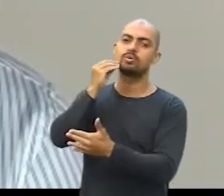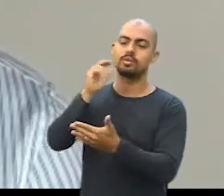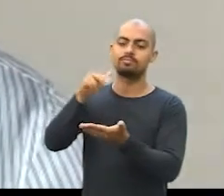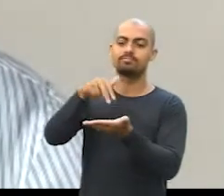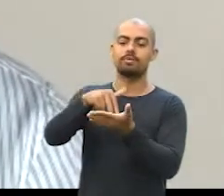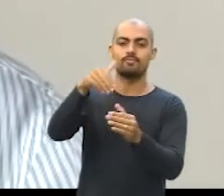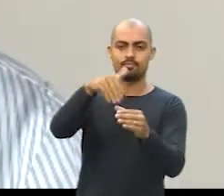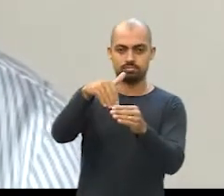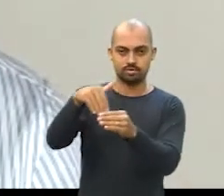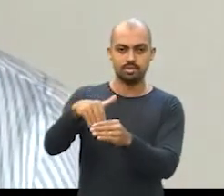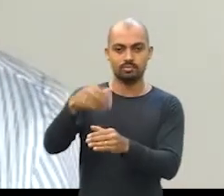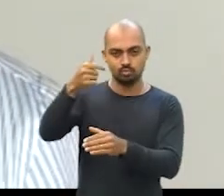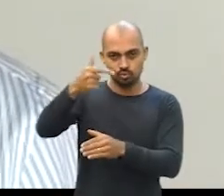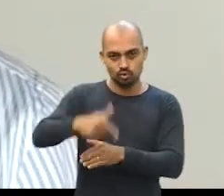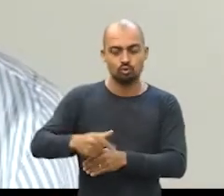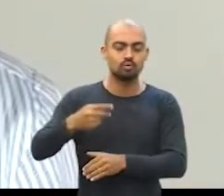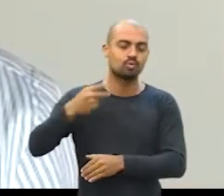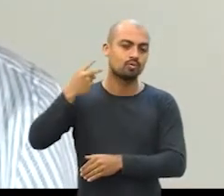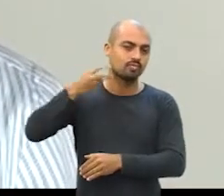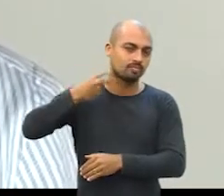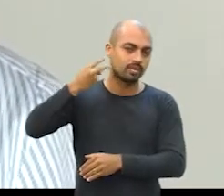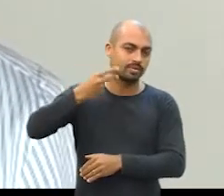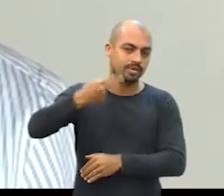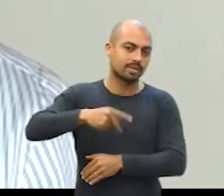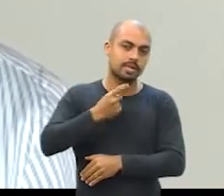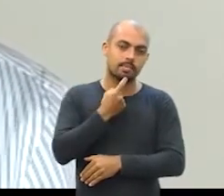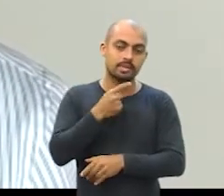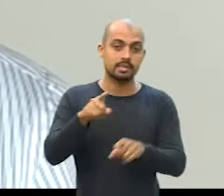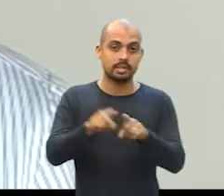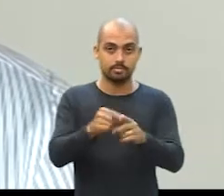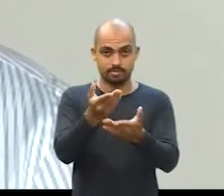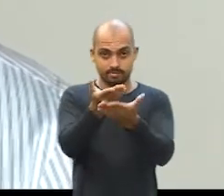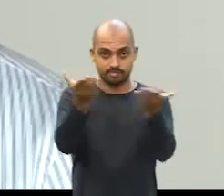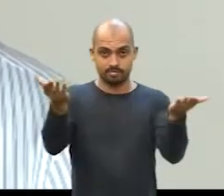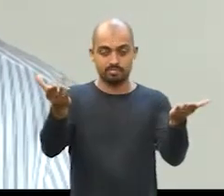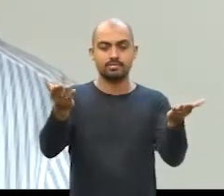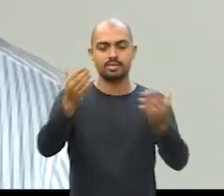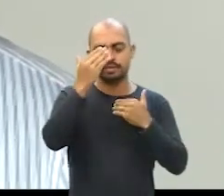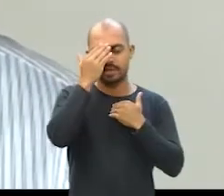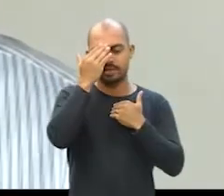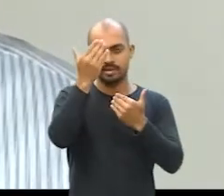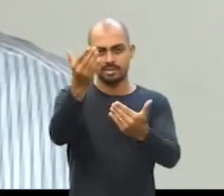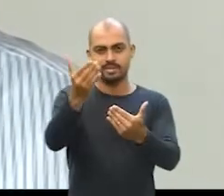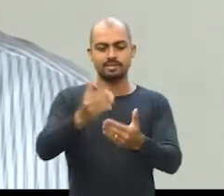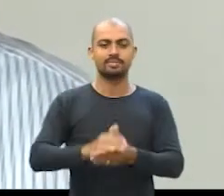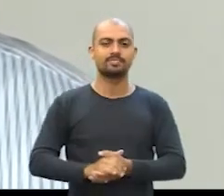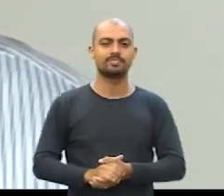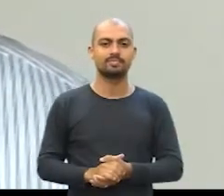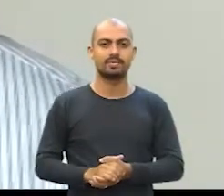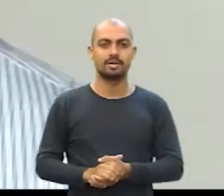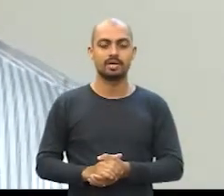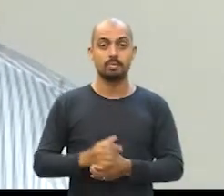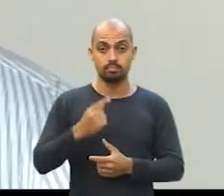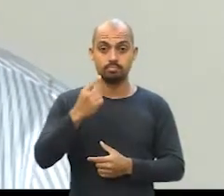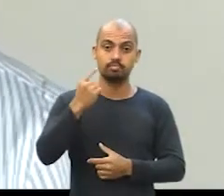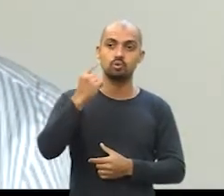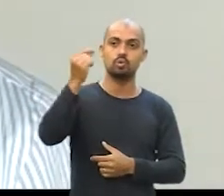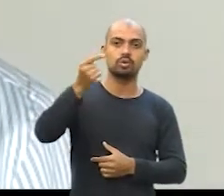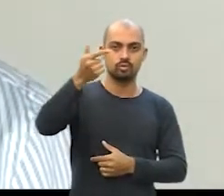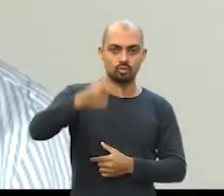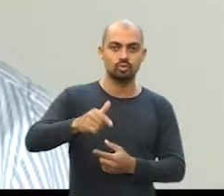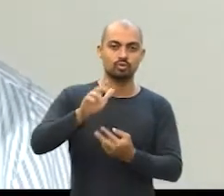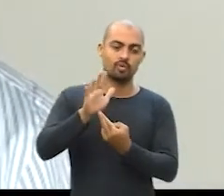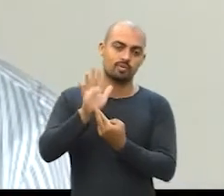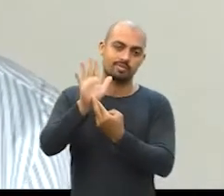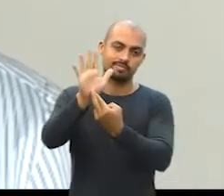dado a oportunidade de ser eleito novamente vereador aqui na cidade de Campinas e agradecer a população da cidade de Campinas que me elegeu novamente